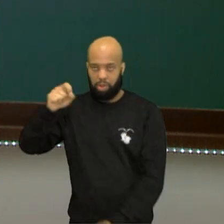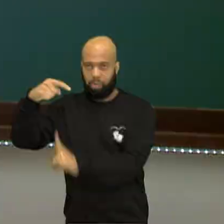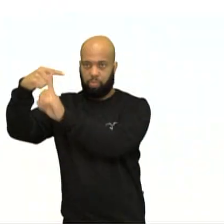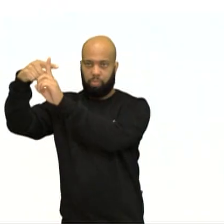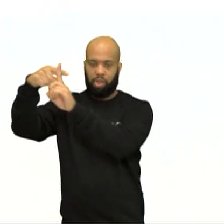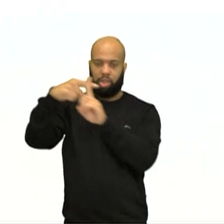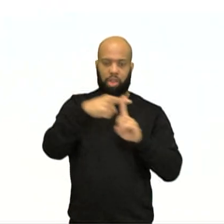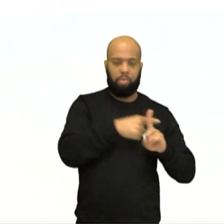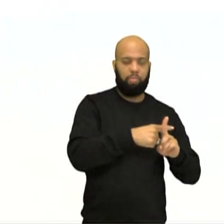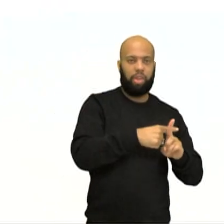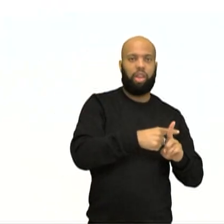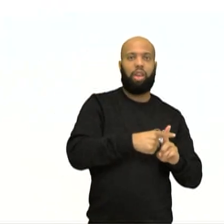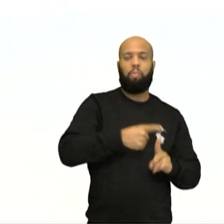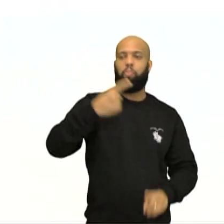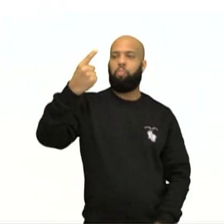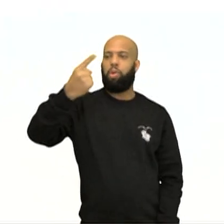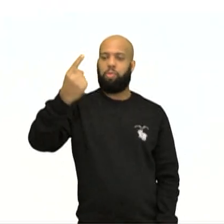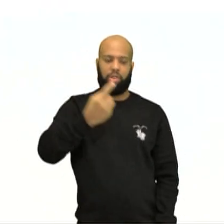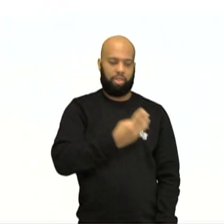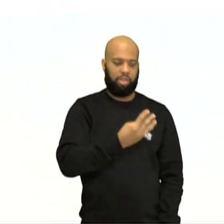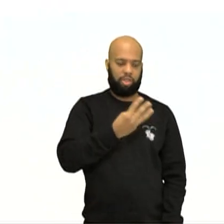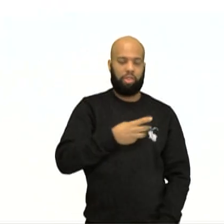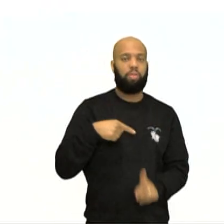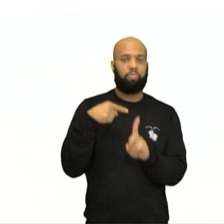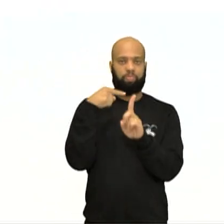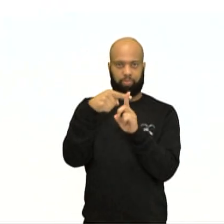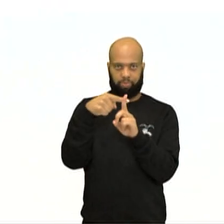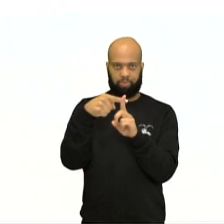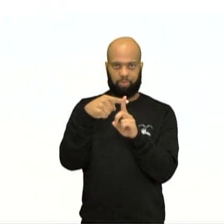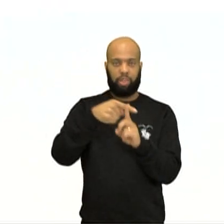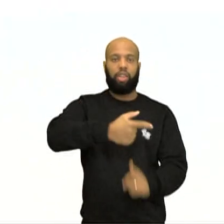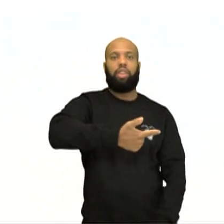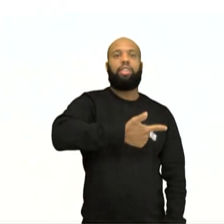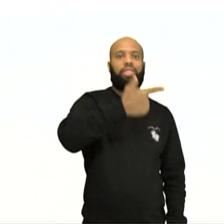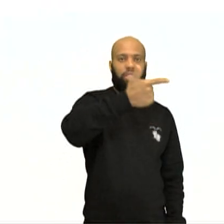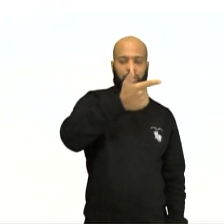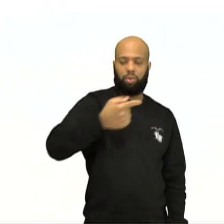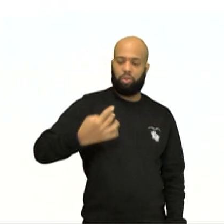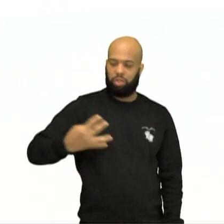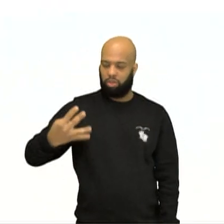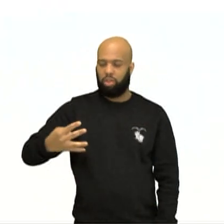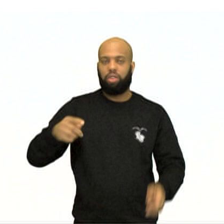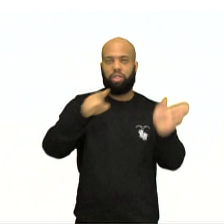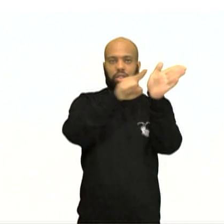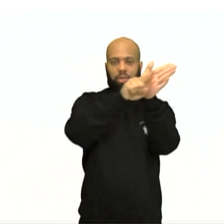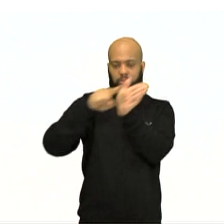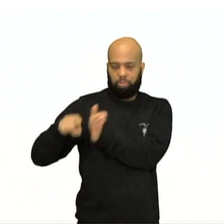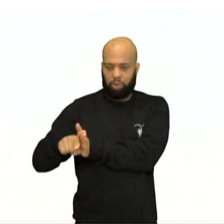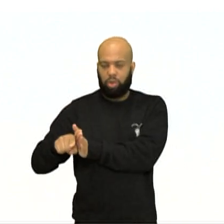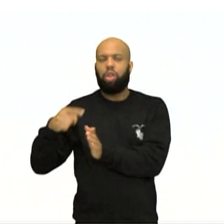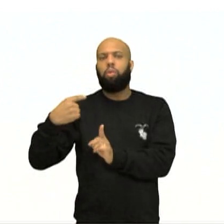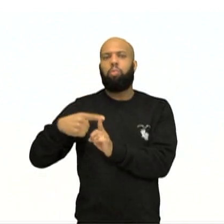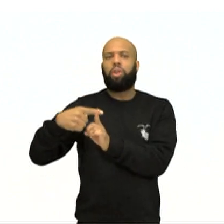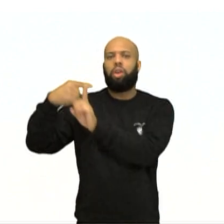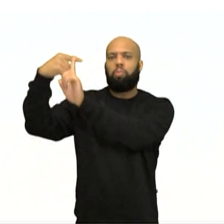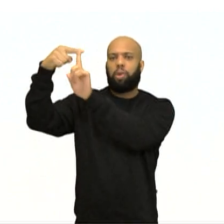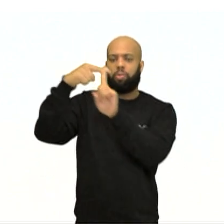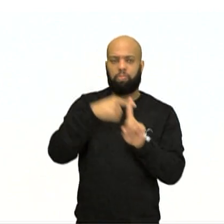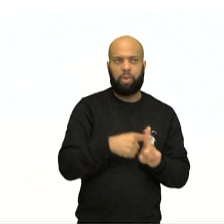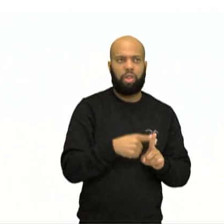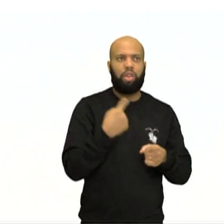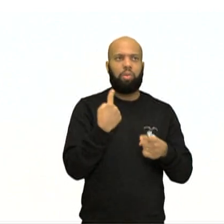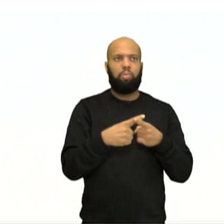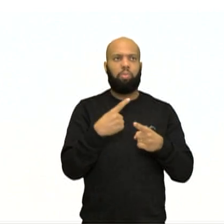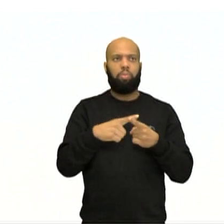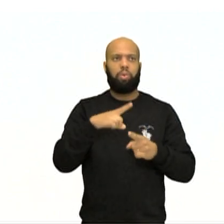no terceiro quadrante nós teremos os valores da tangente positivas. Por quê? Porque eles vão recair